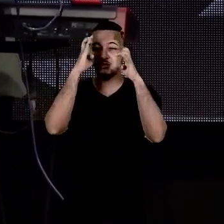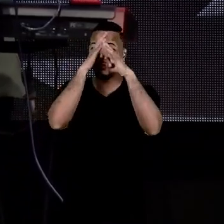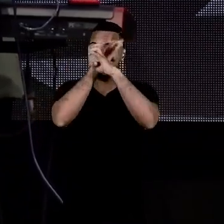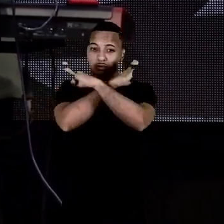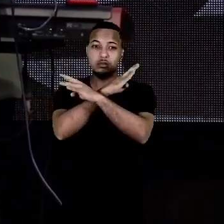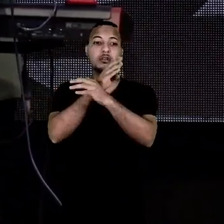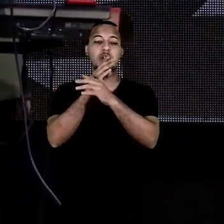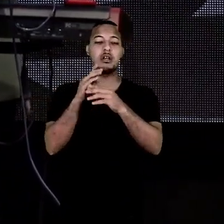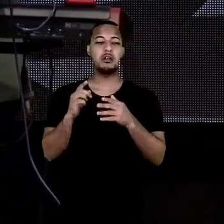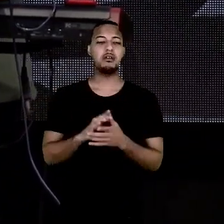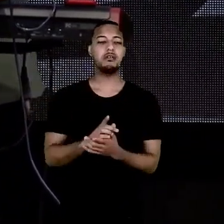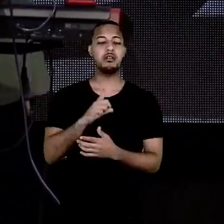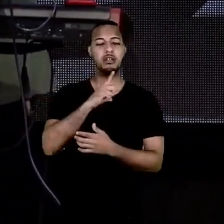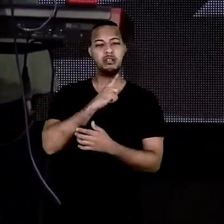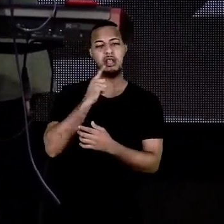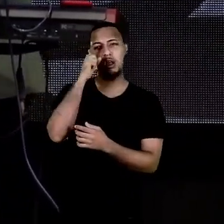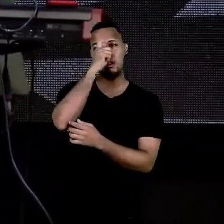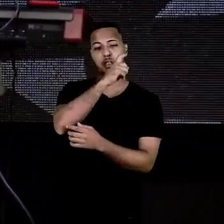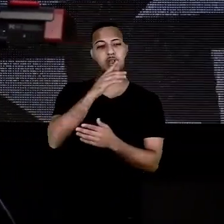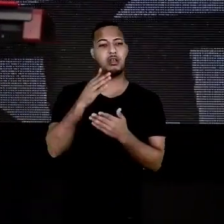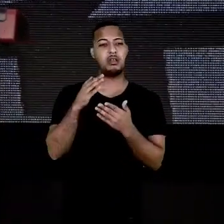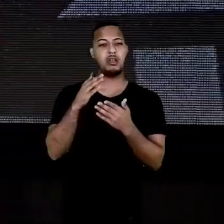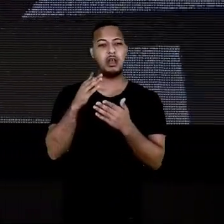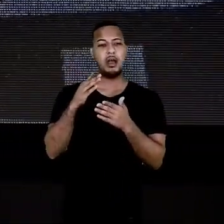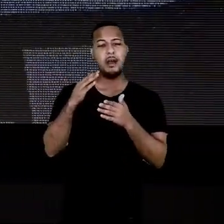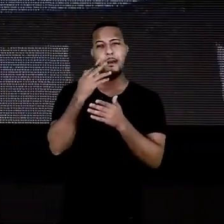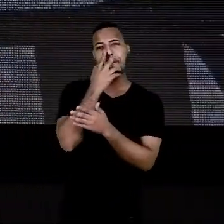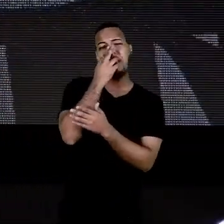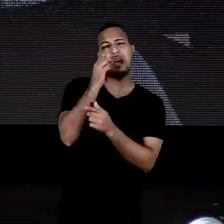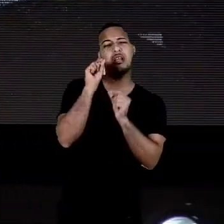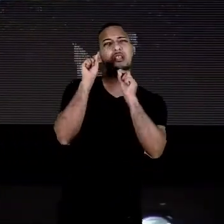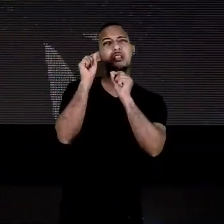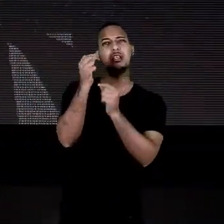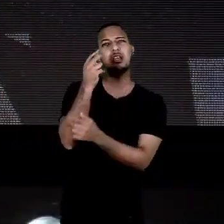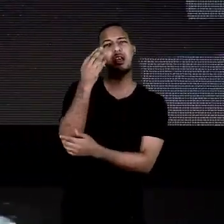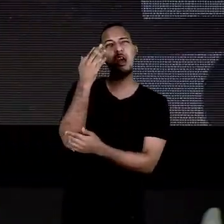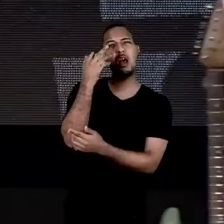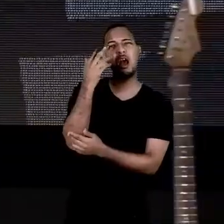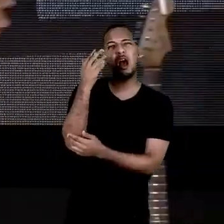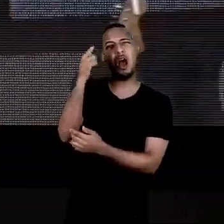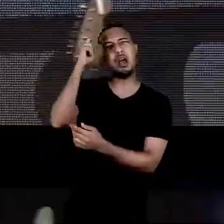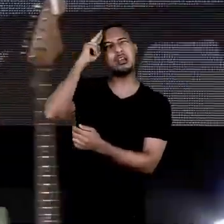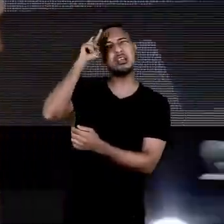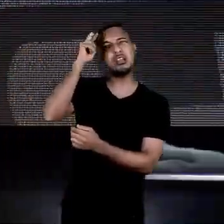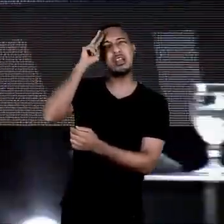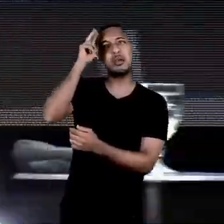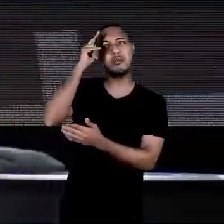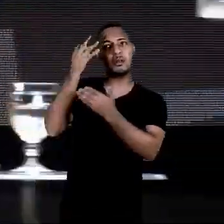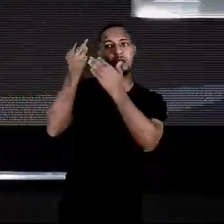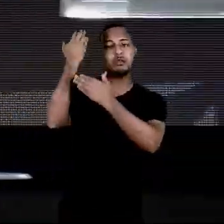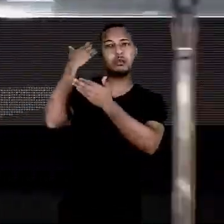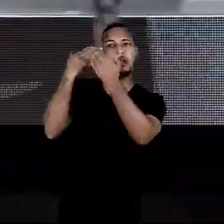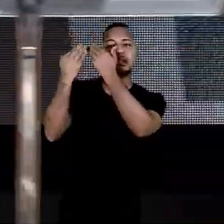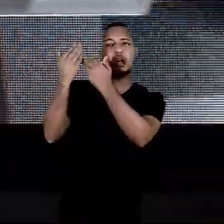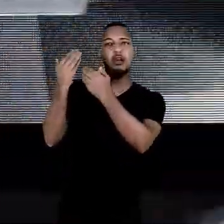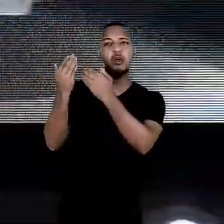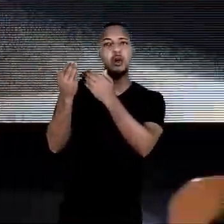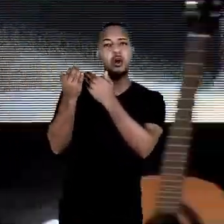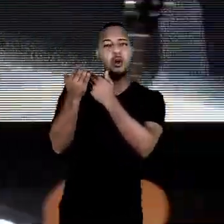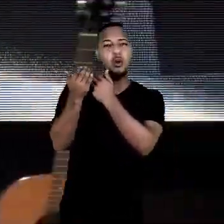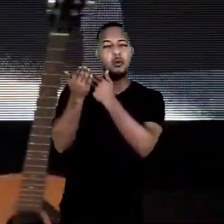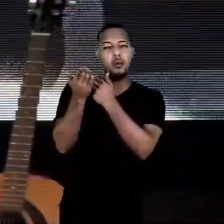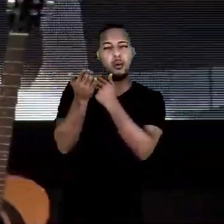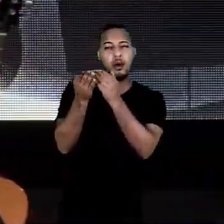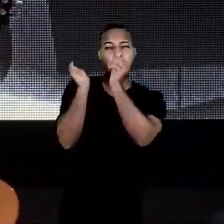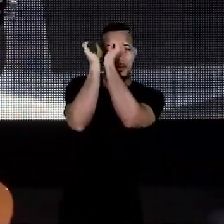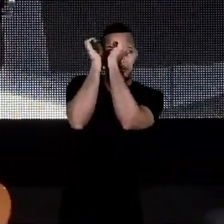caminho, seguindo firme, parece que as lembranças do passado começam a entrar na sua mente para fazer